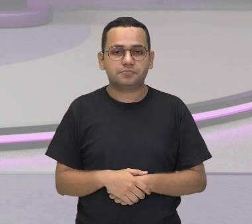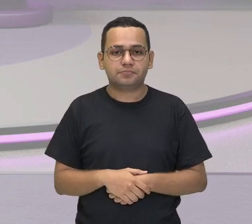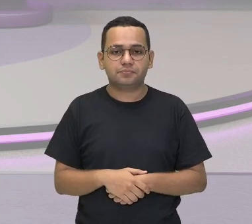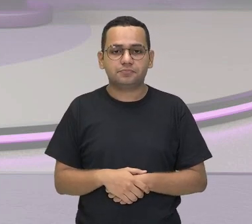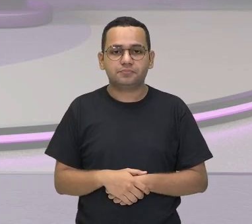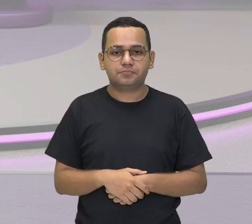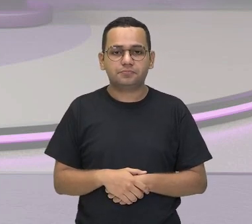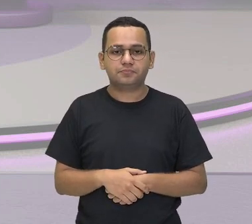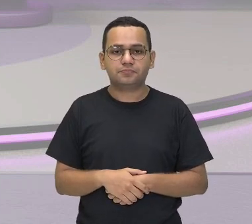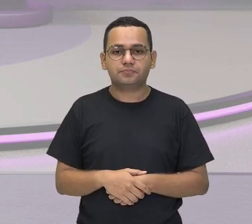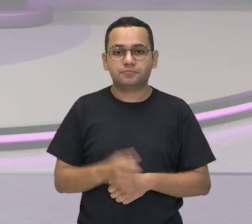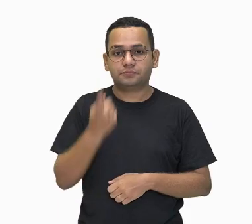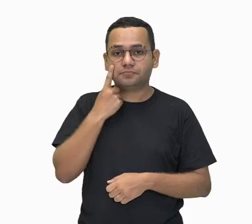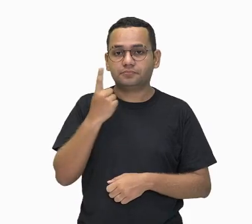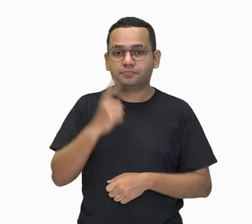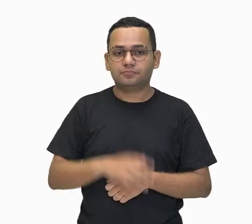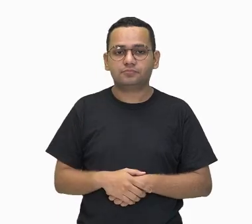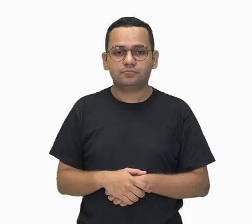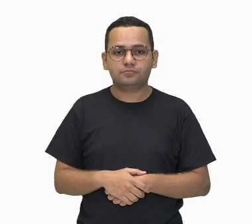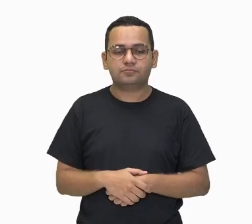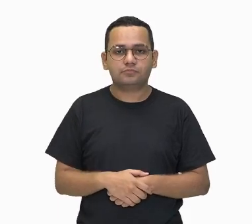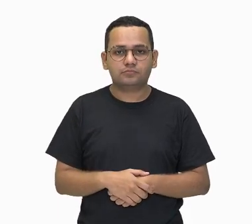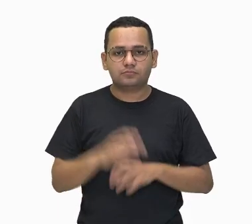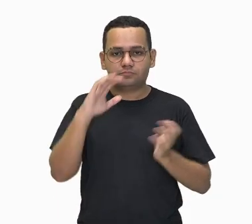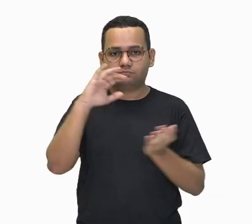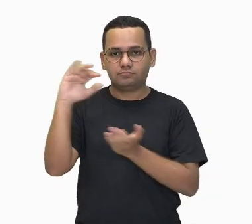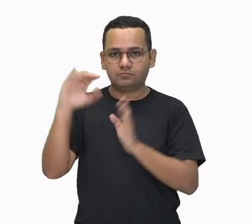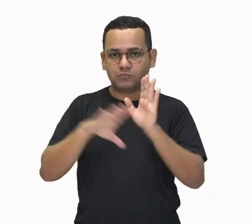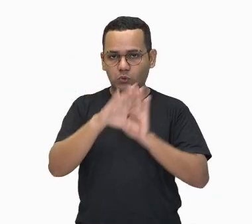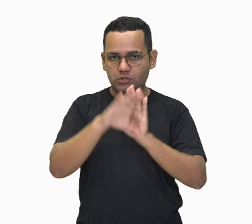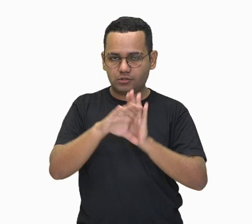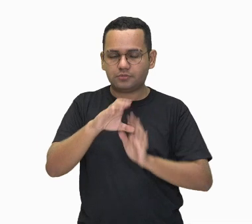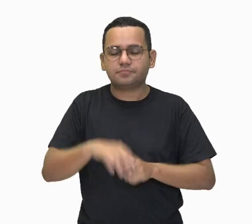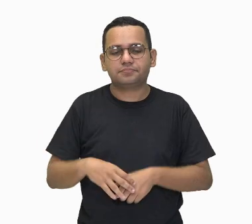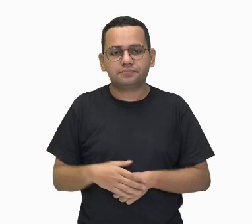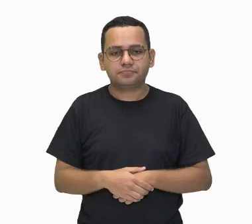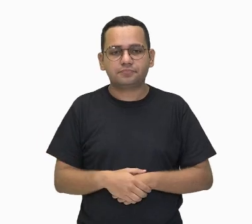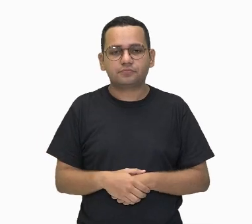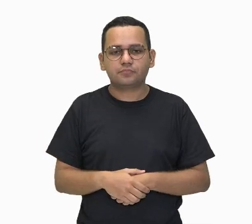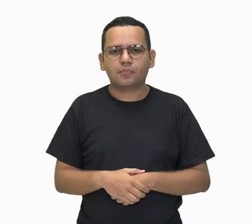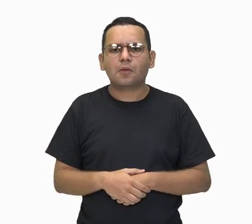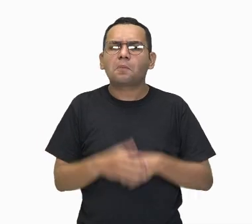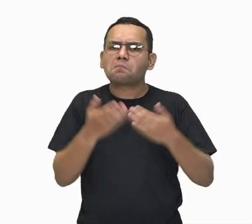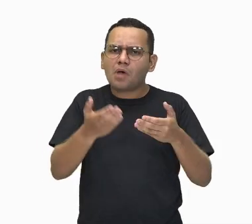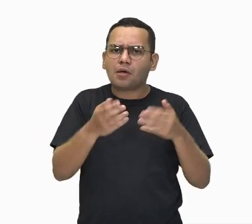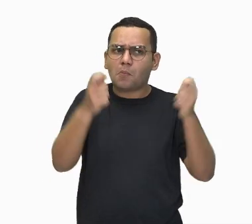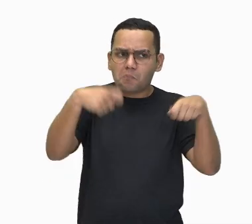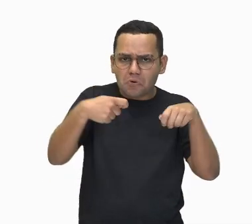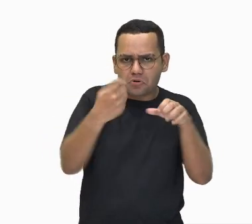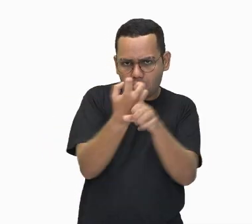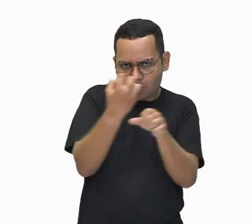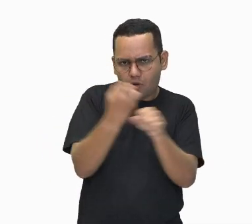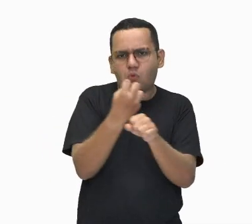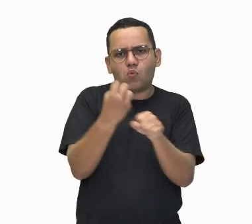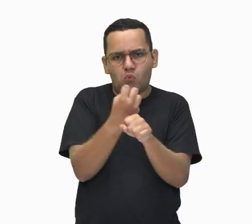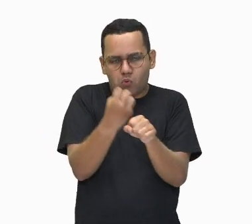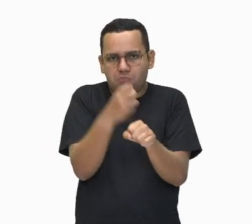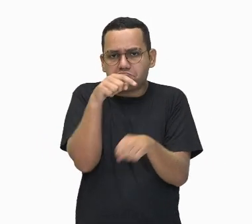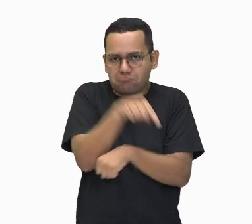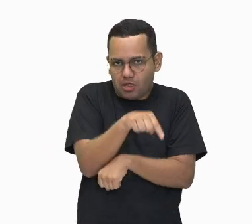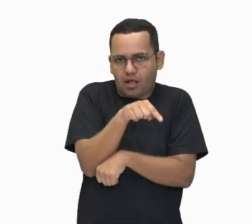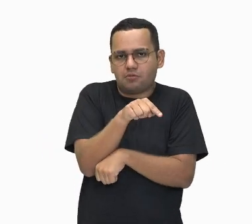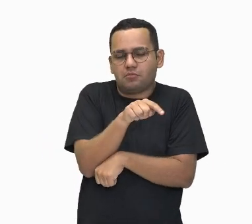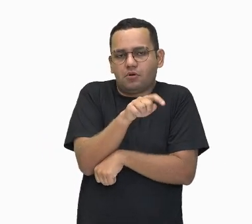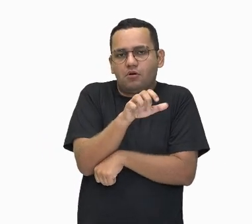fundo o nosso coeficiente angular. Acompanhe comigo. Só é possível calcular o coeficiente angular de uma